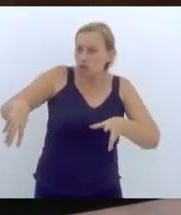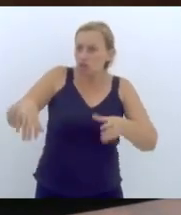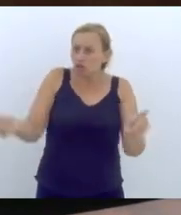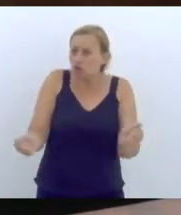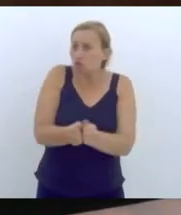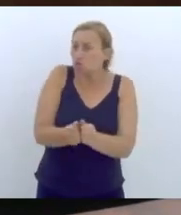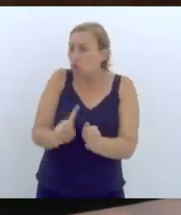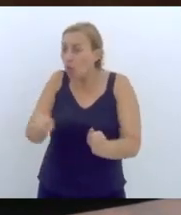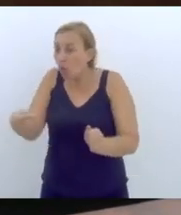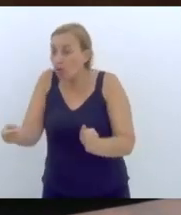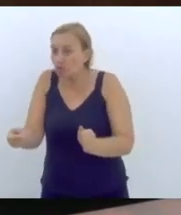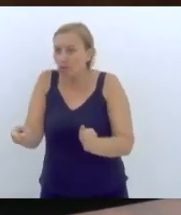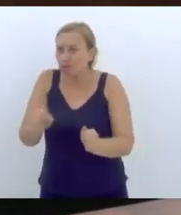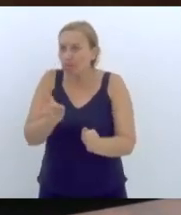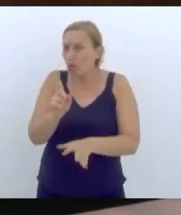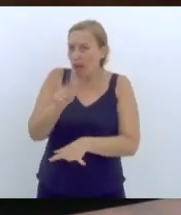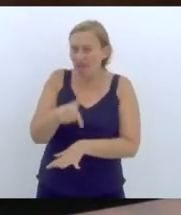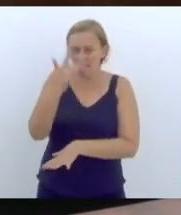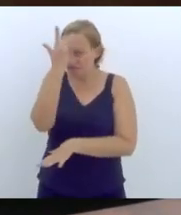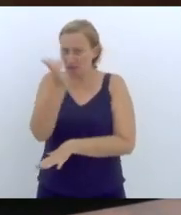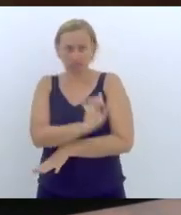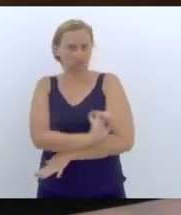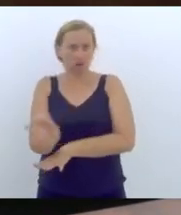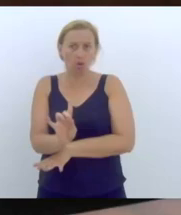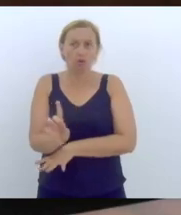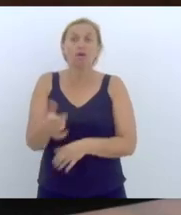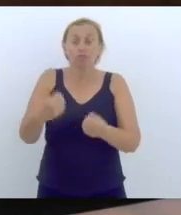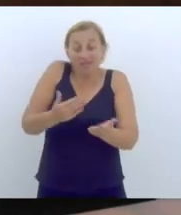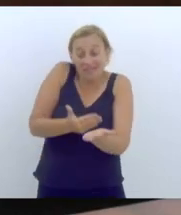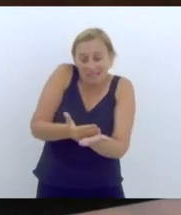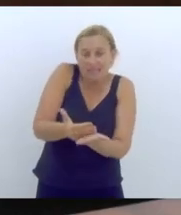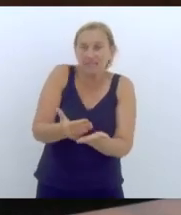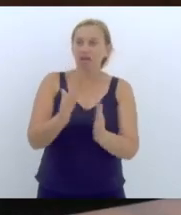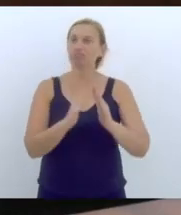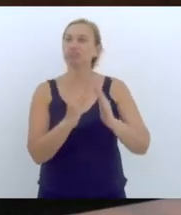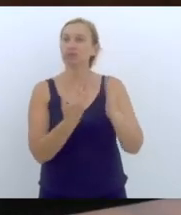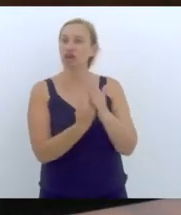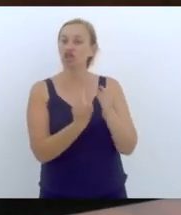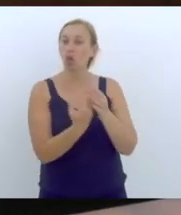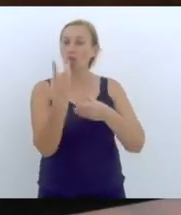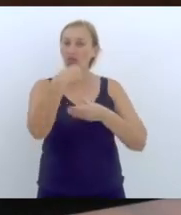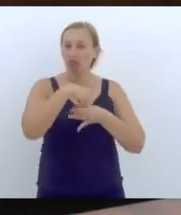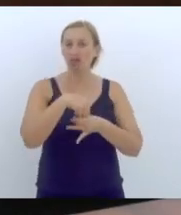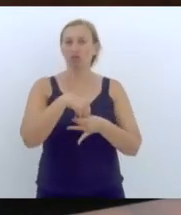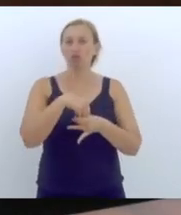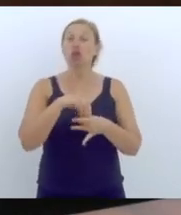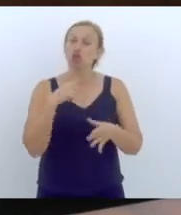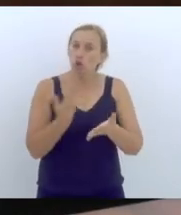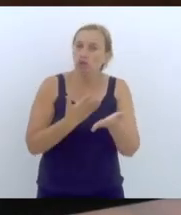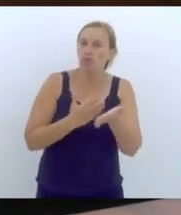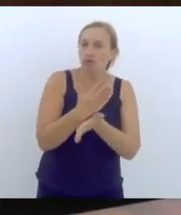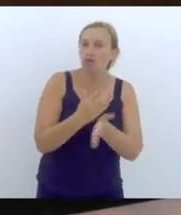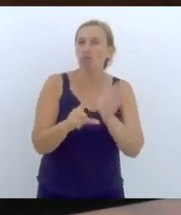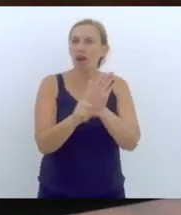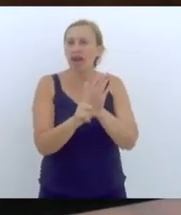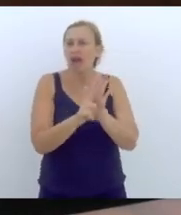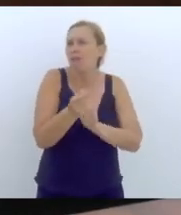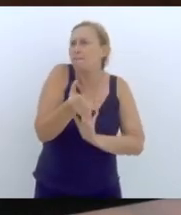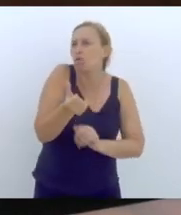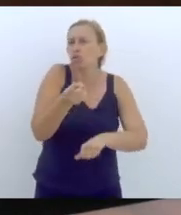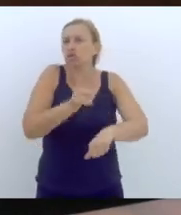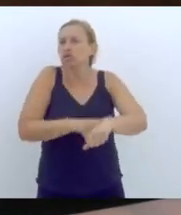outros. Não é uma tarefa fácil. Tem que começar nas escolas, né? Nós aprovamos uma lei há pouco